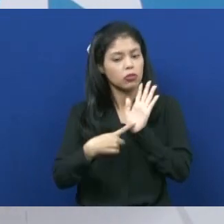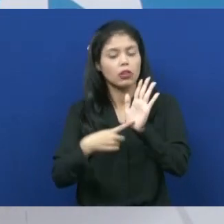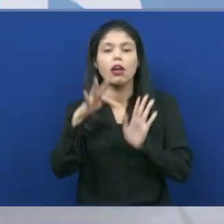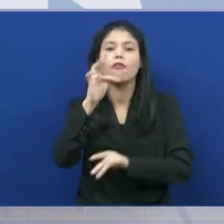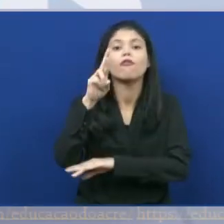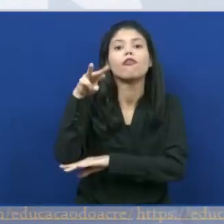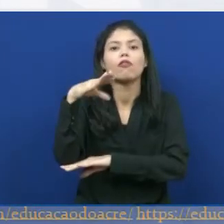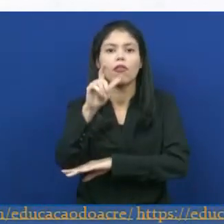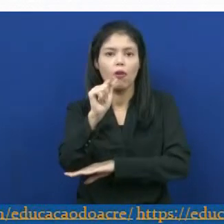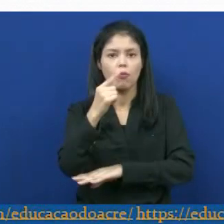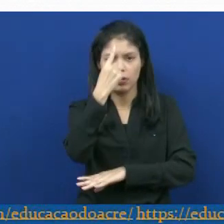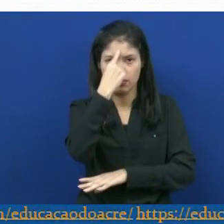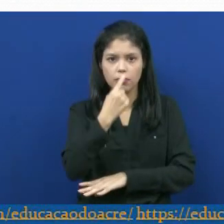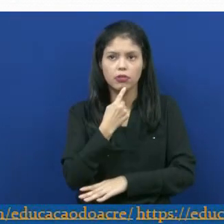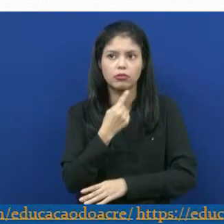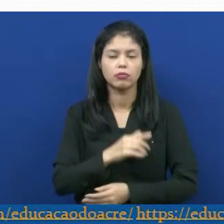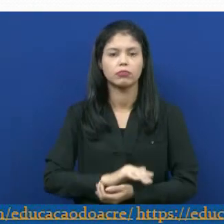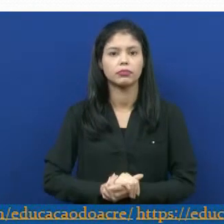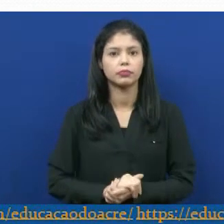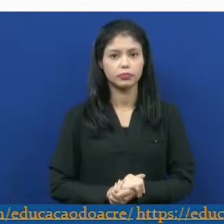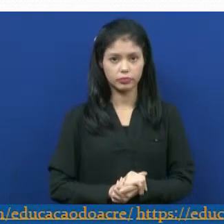tela.